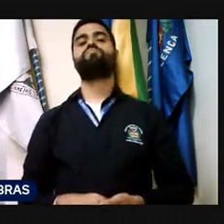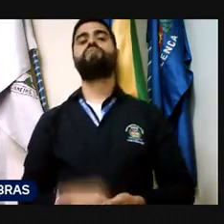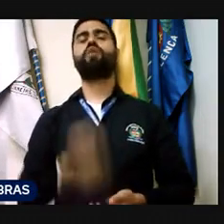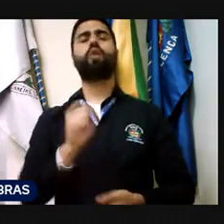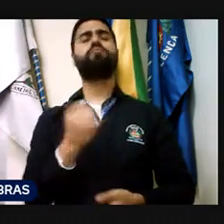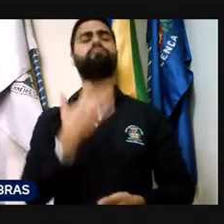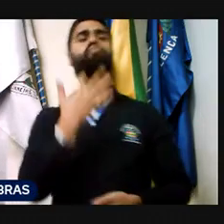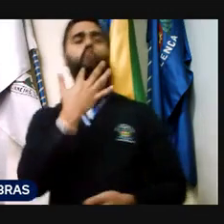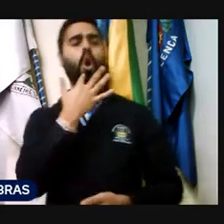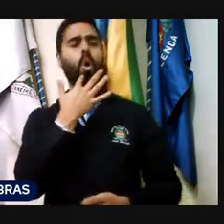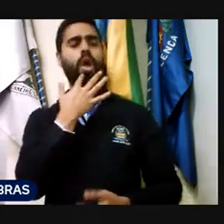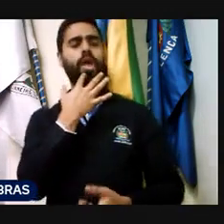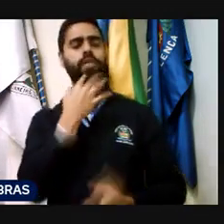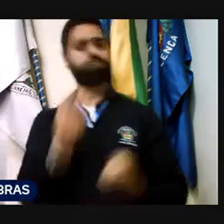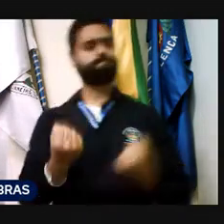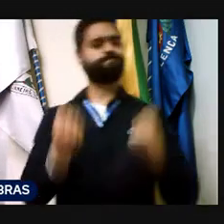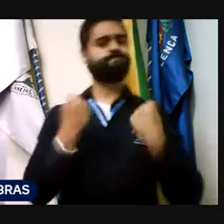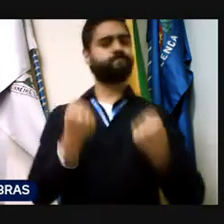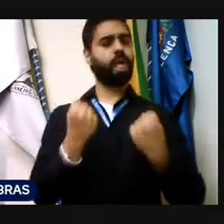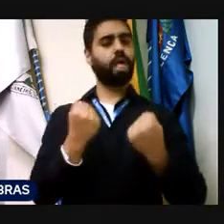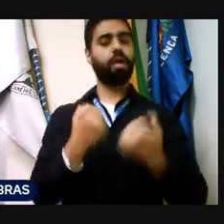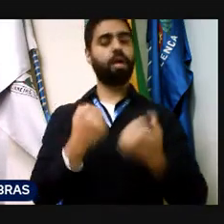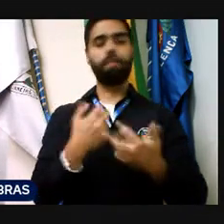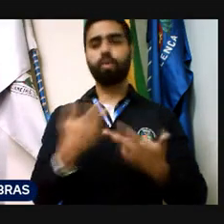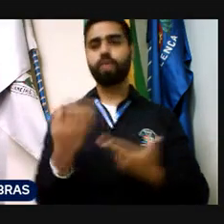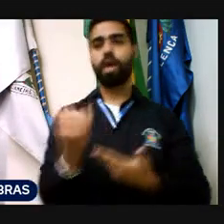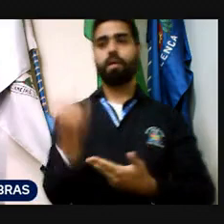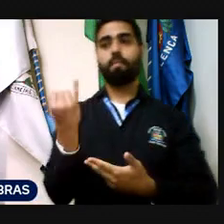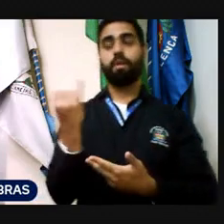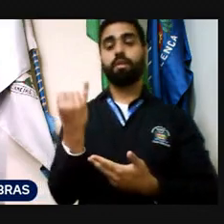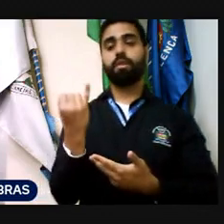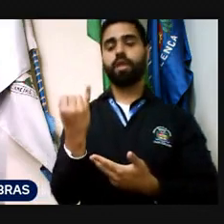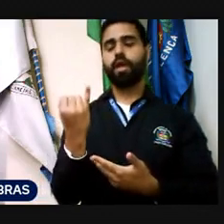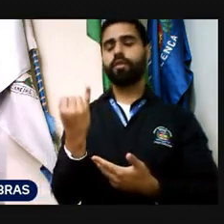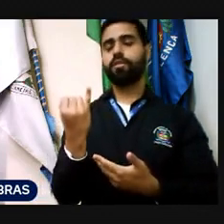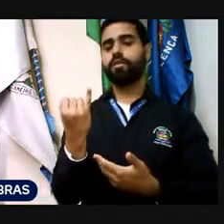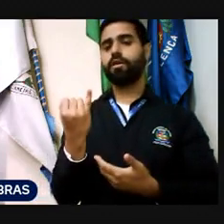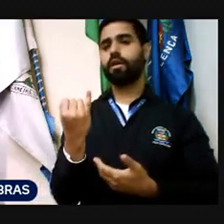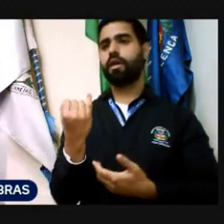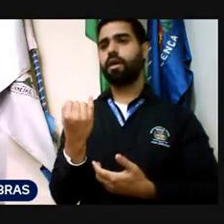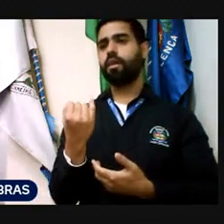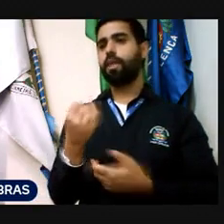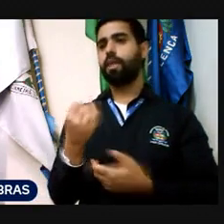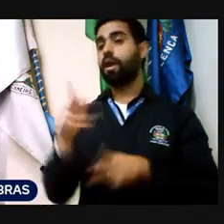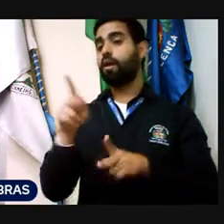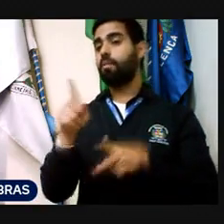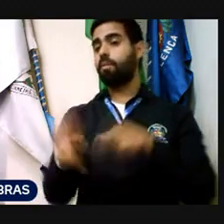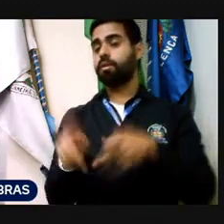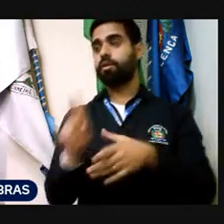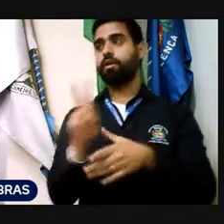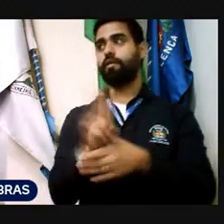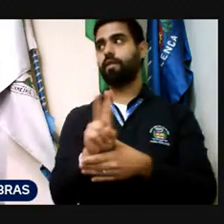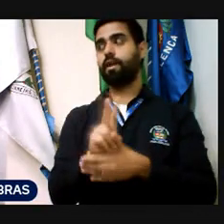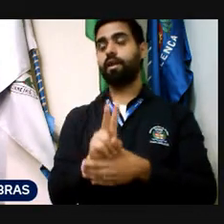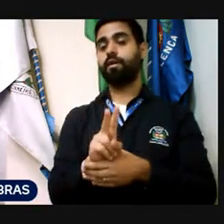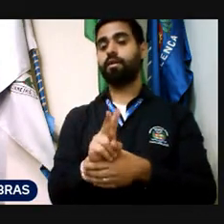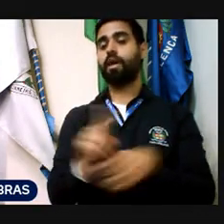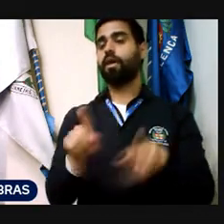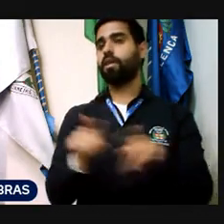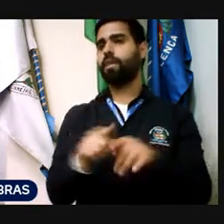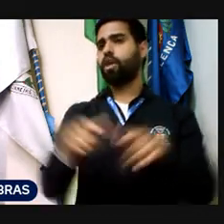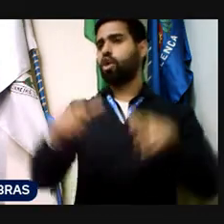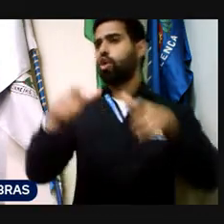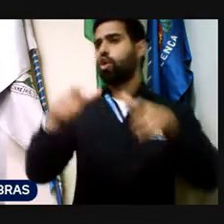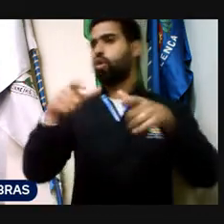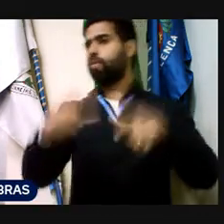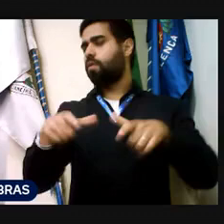a prática de atividade física e do exercício físico como essenciais para a população valenciana em estabelecimentos